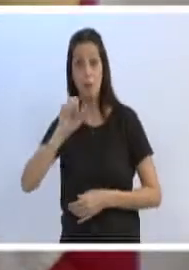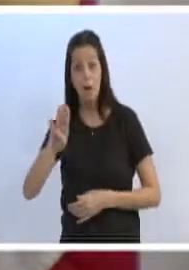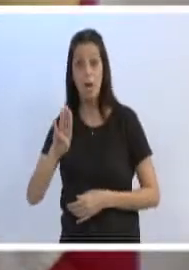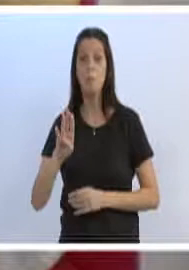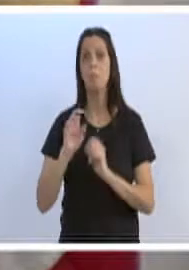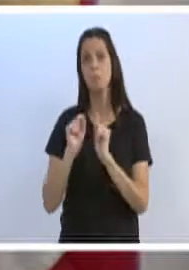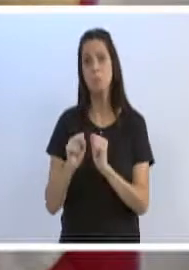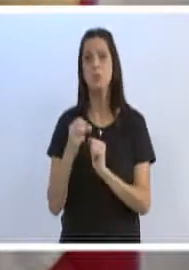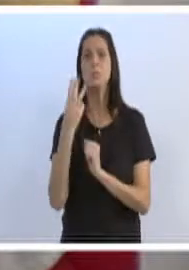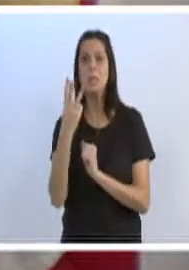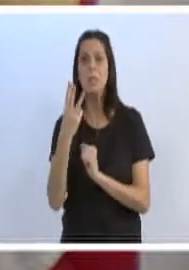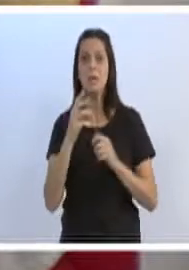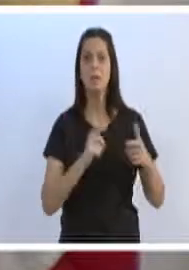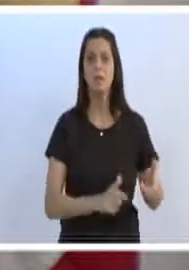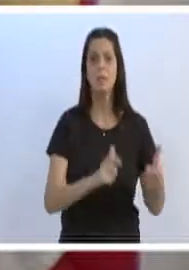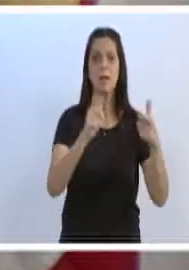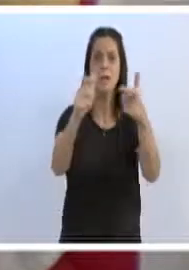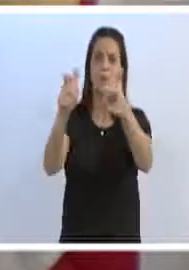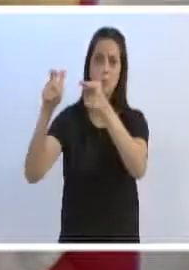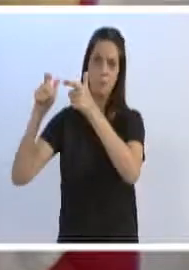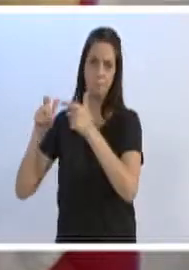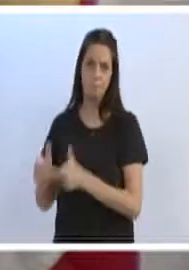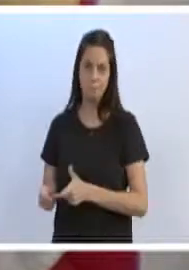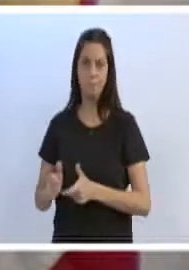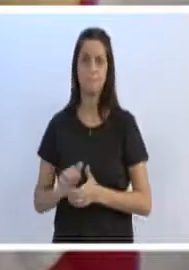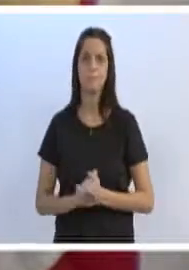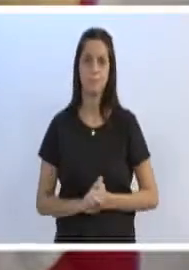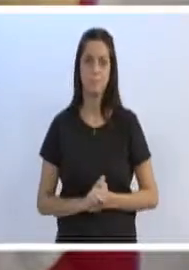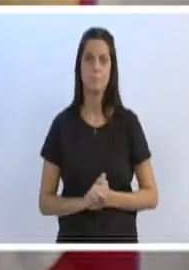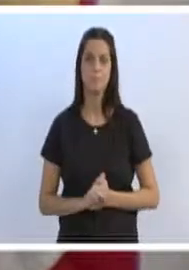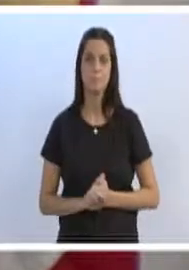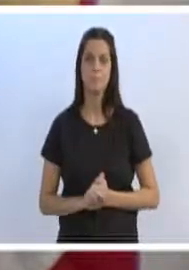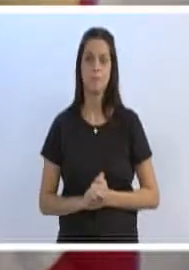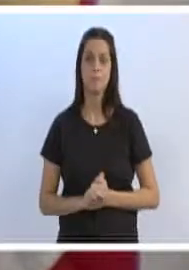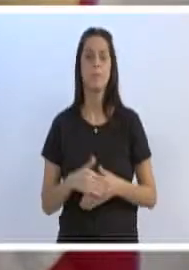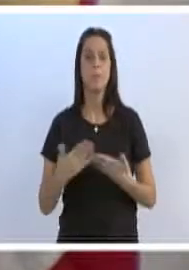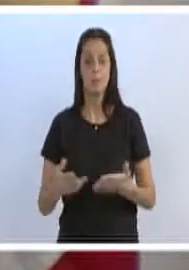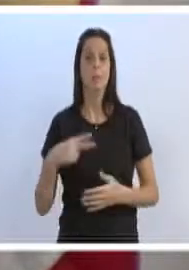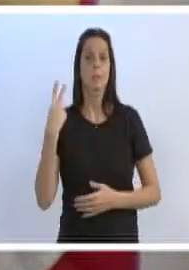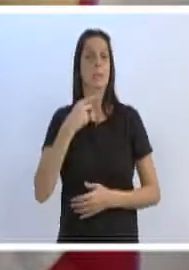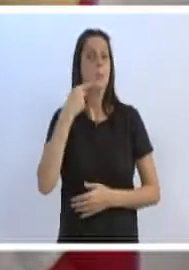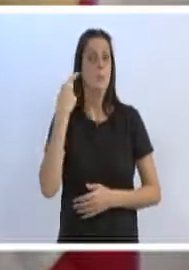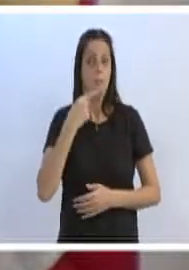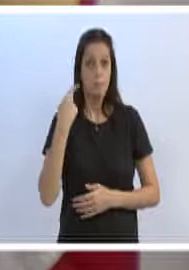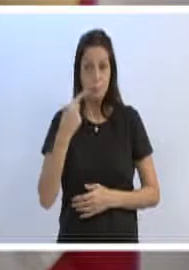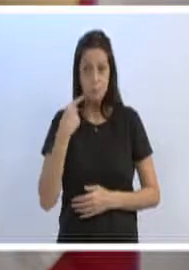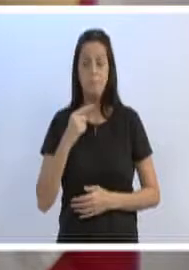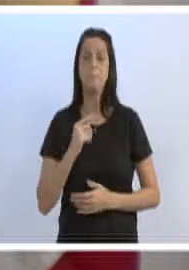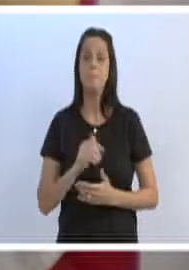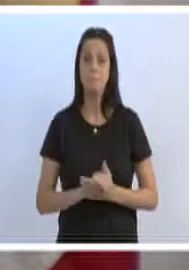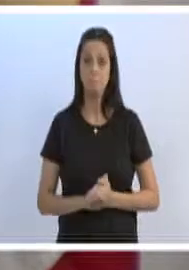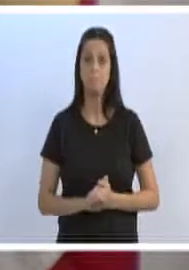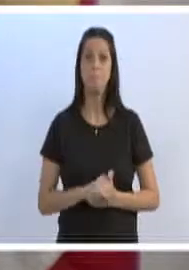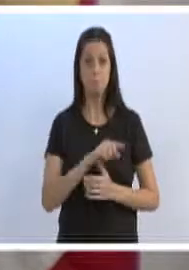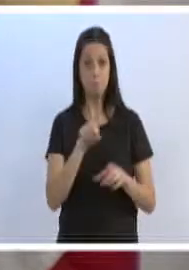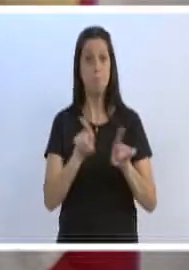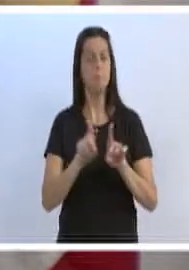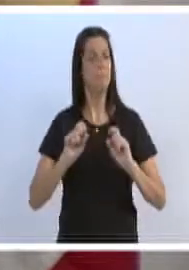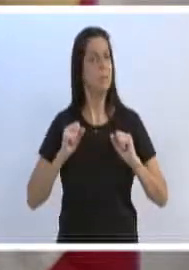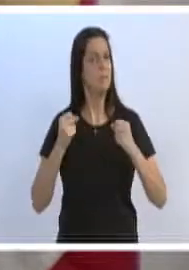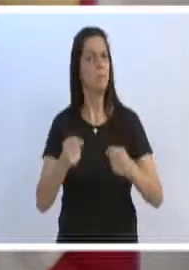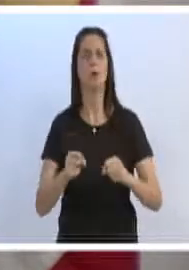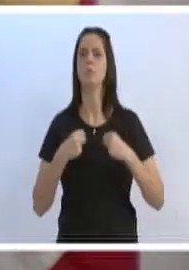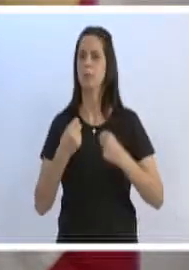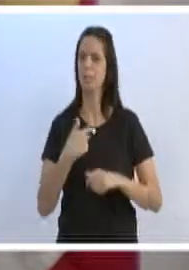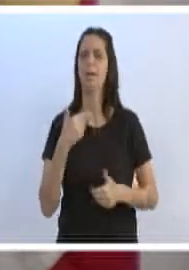unidades de saúde do município o vereador marcelo lanzarin que tem se dedicado a isso e